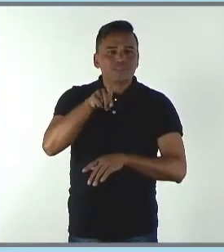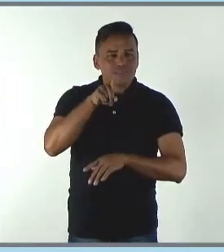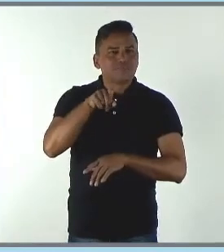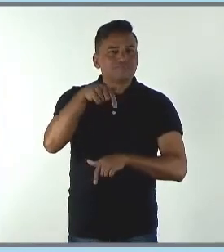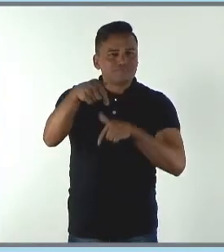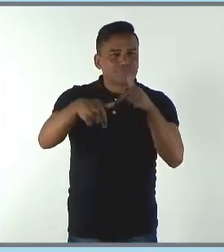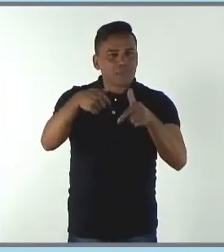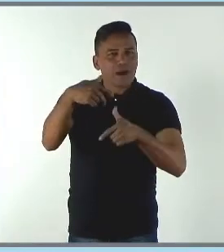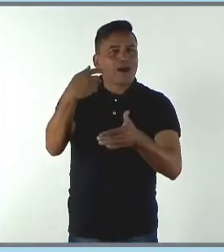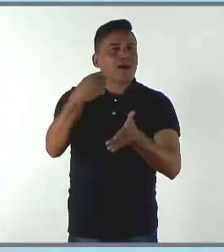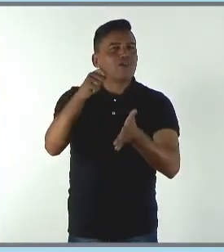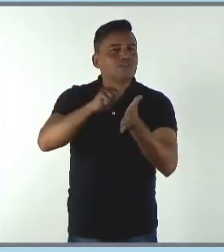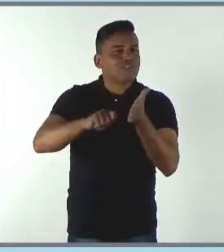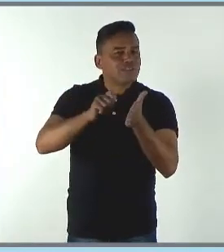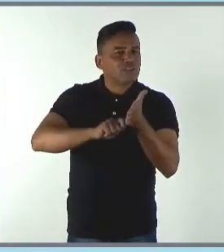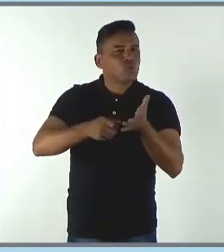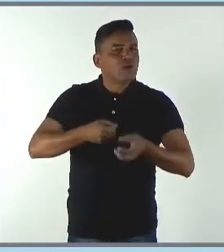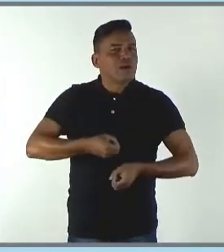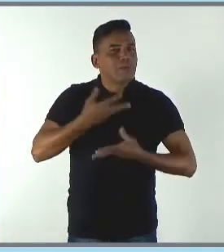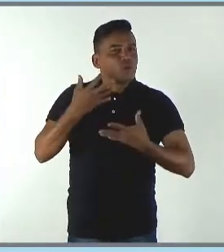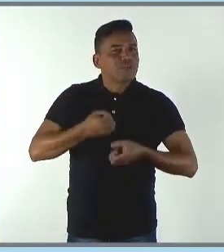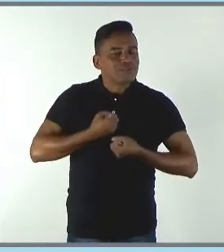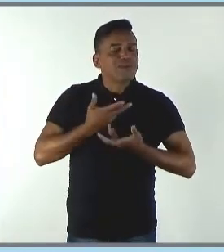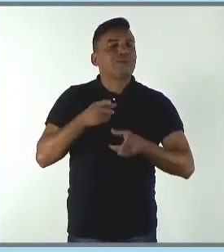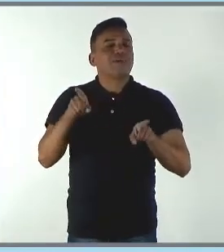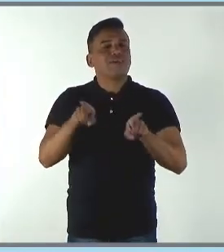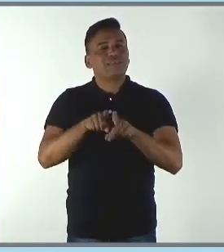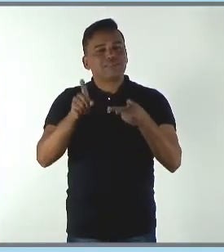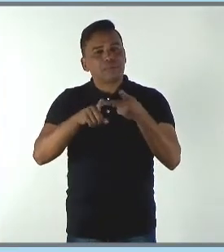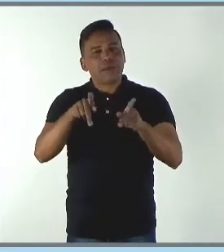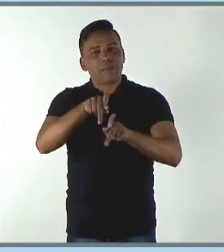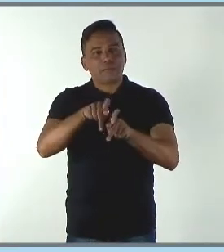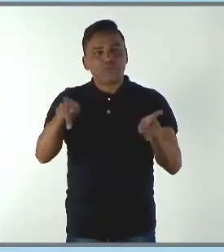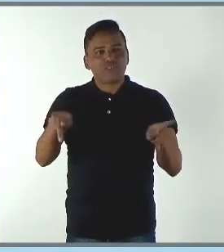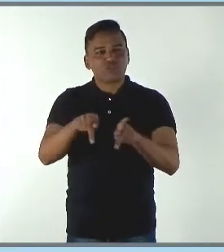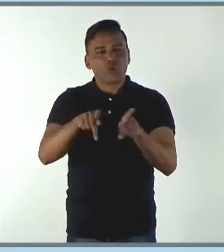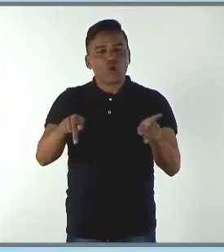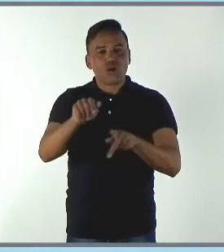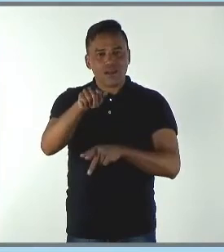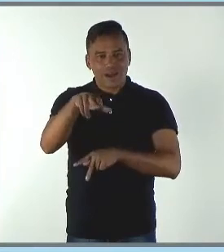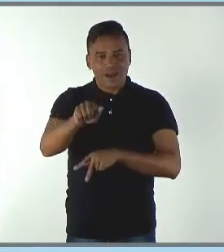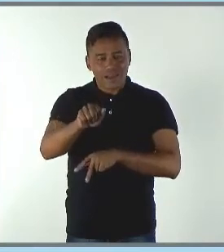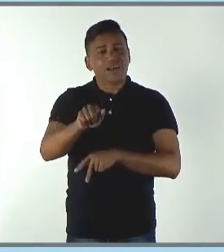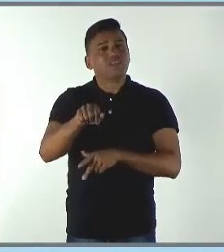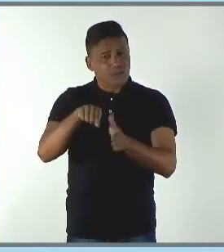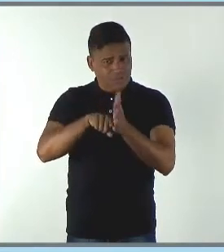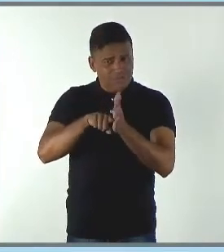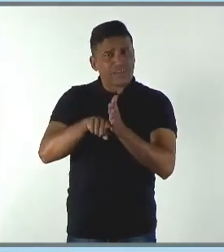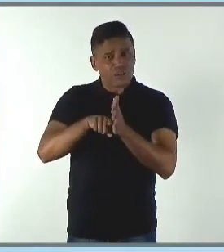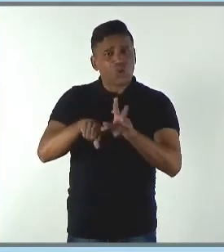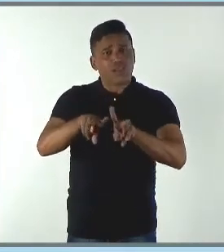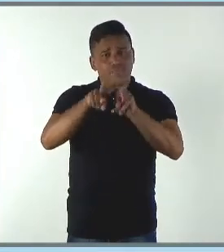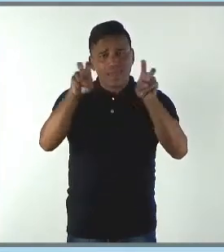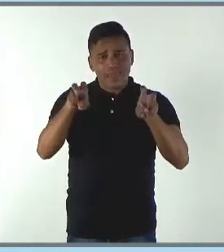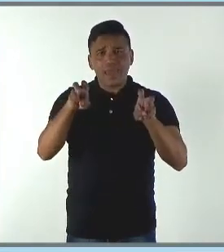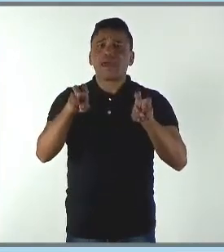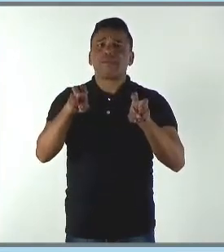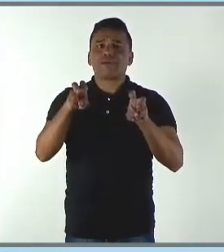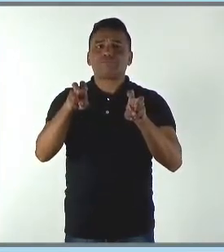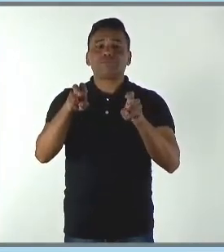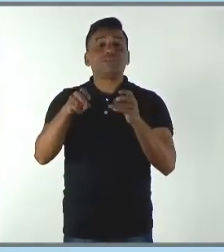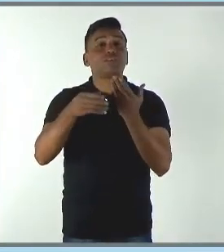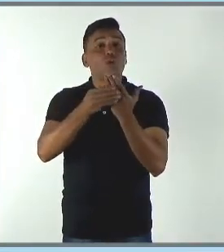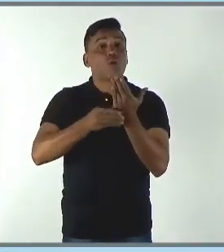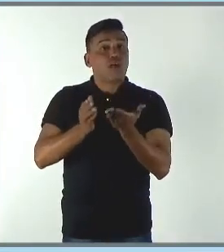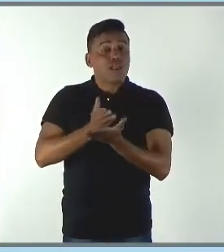o seu trabalho como professora, mas a Ana, você é uma das pesquisadoras dessa temática, importante. O seu livro mais recente, você